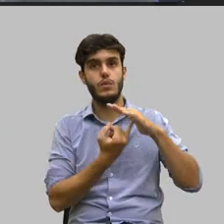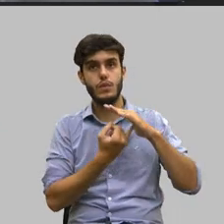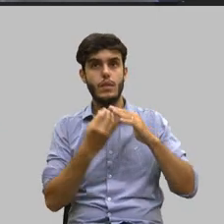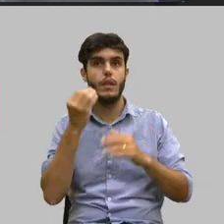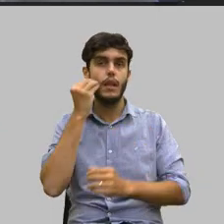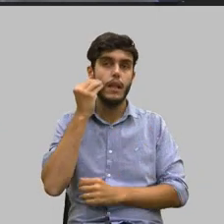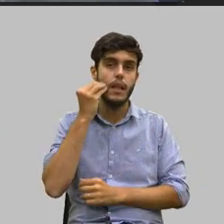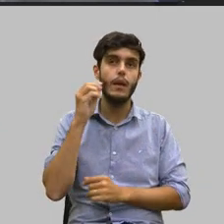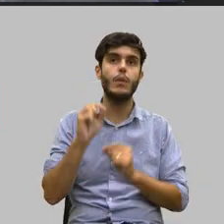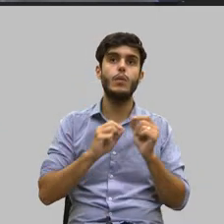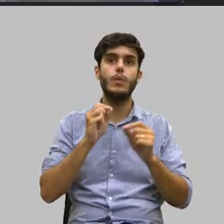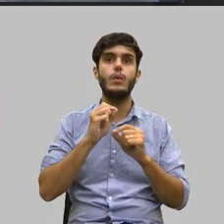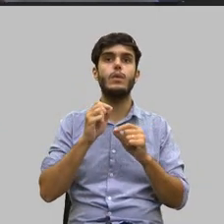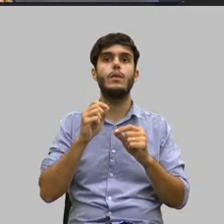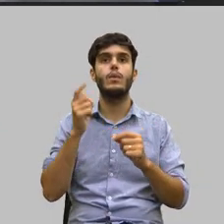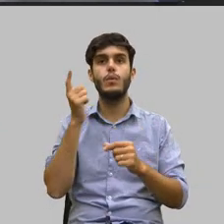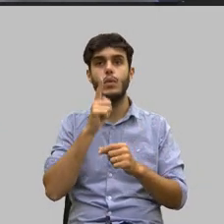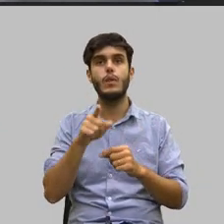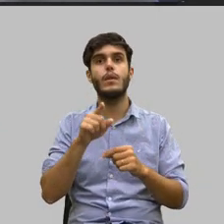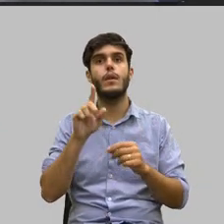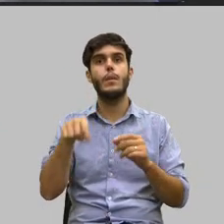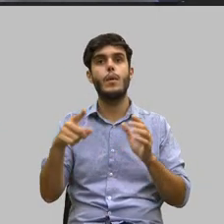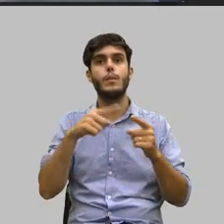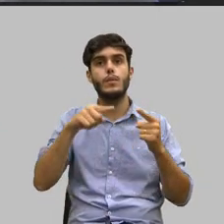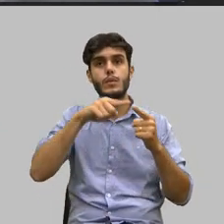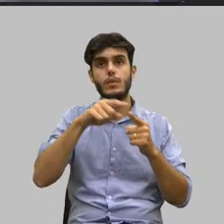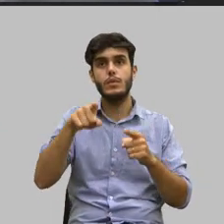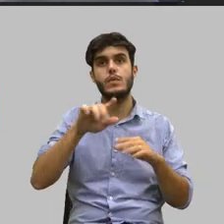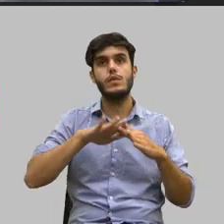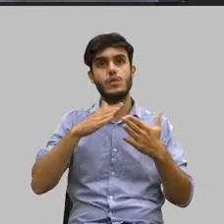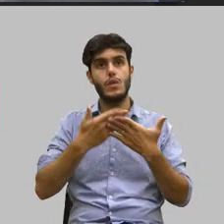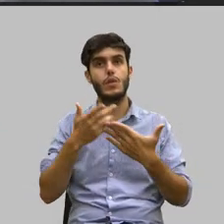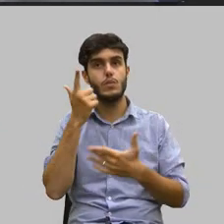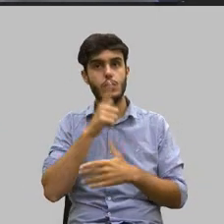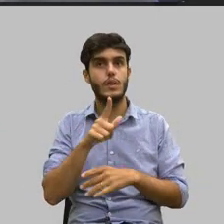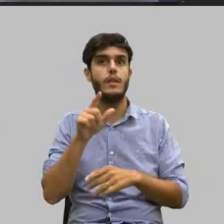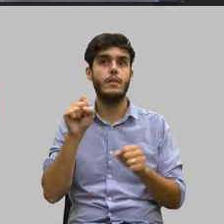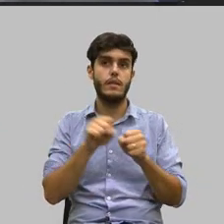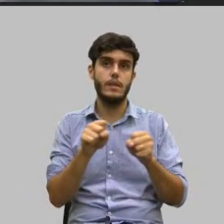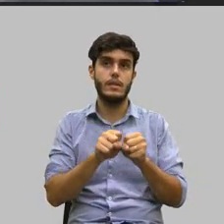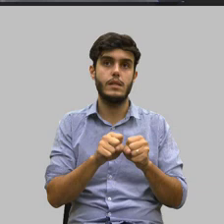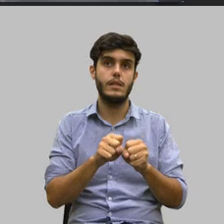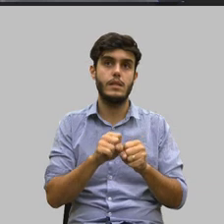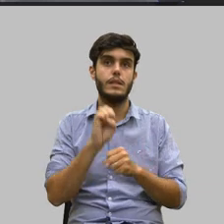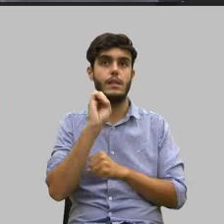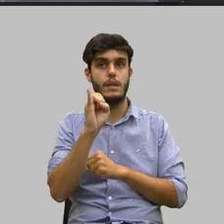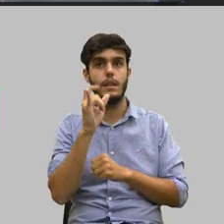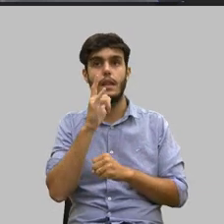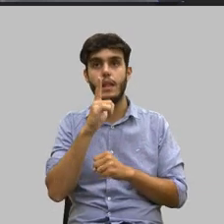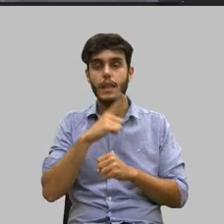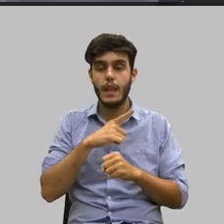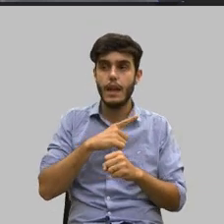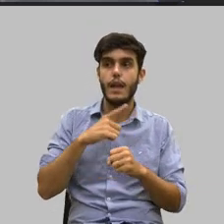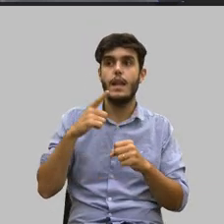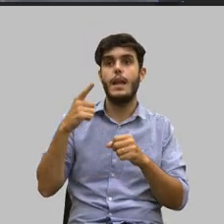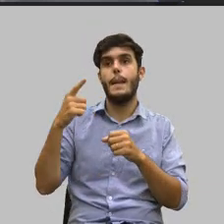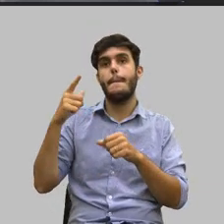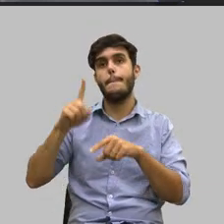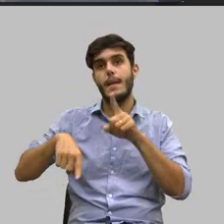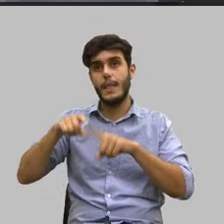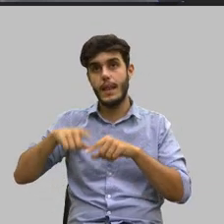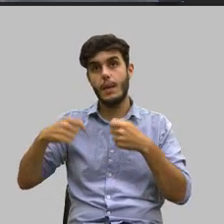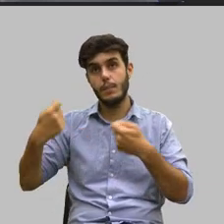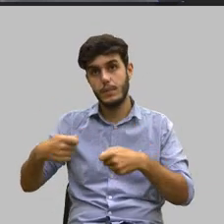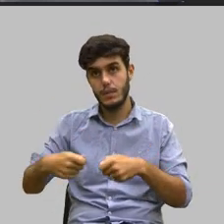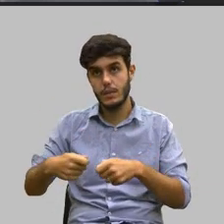eh cumprir uma função que a escola ela consegue cumprir se ela tiver as ferramentas adequadas e necessárias